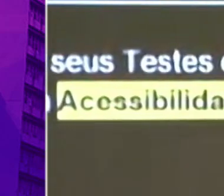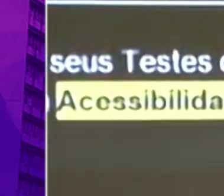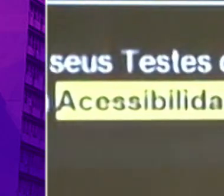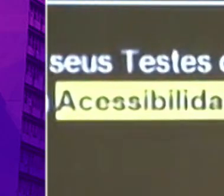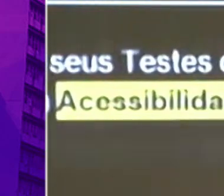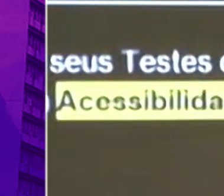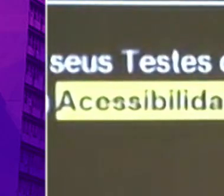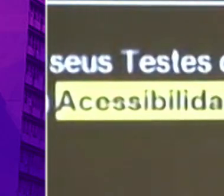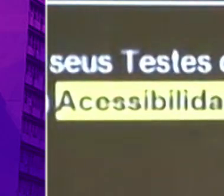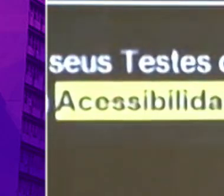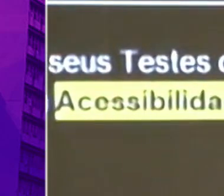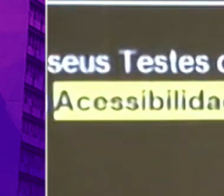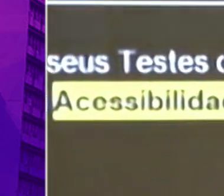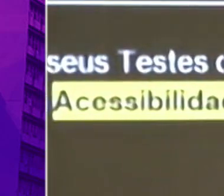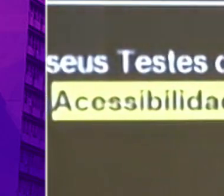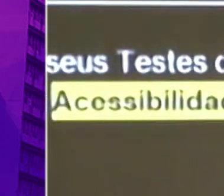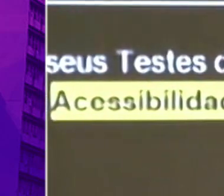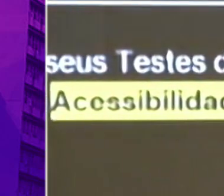É,